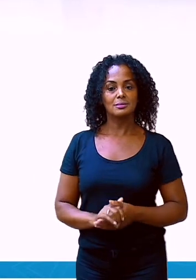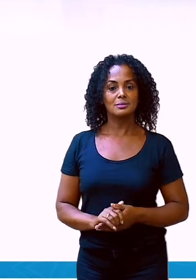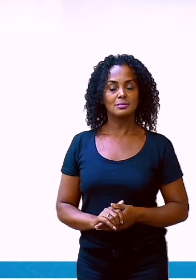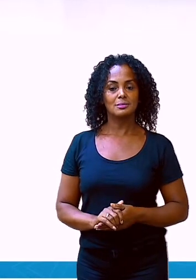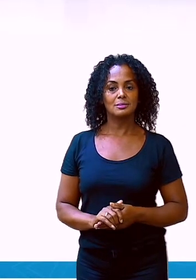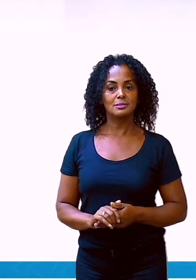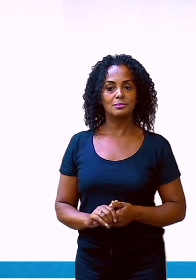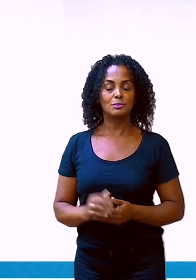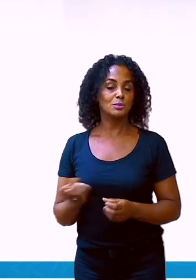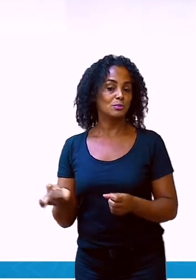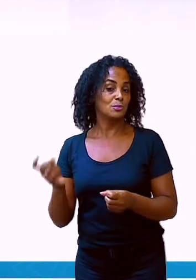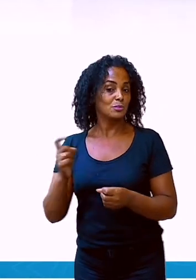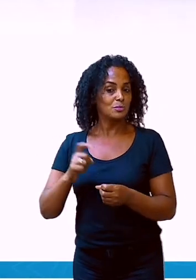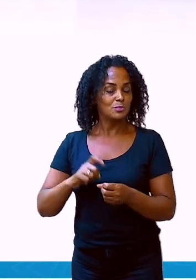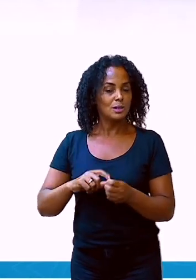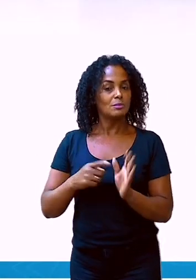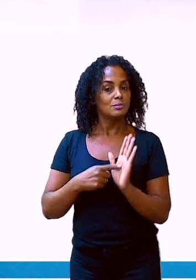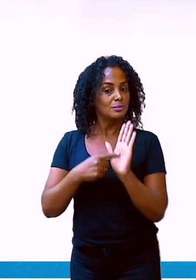Vamos voltar.